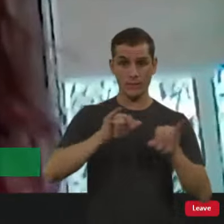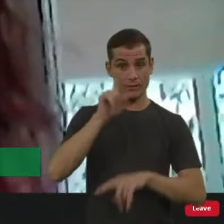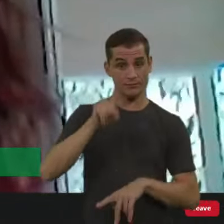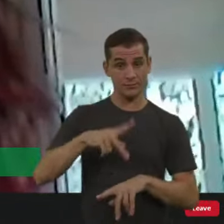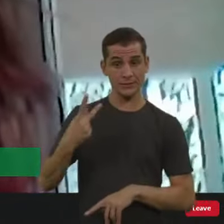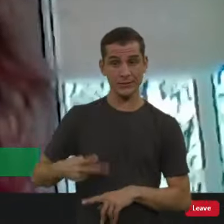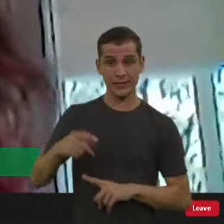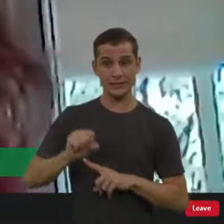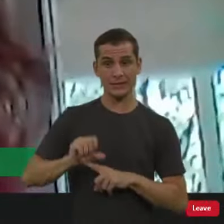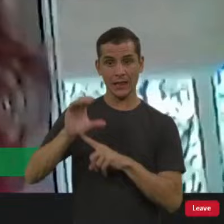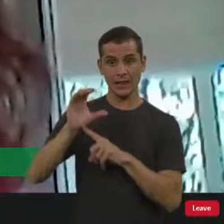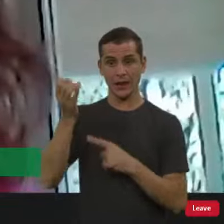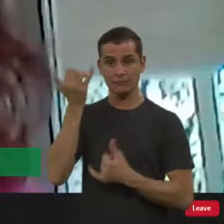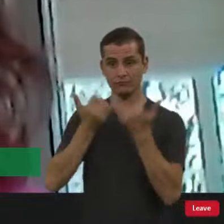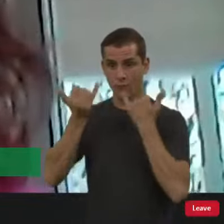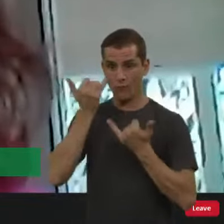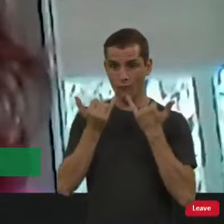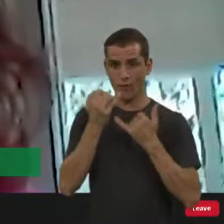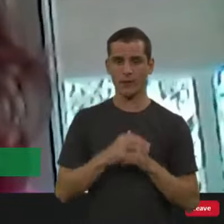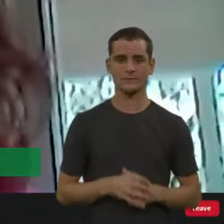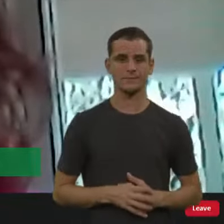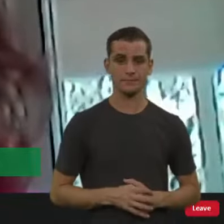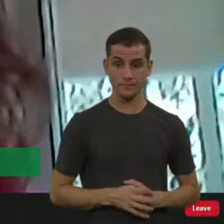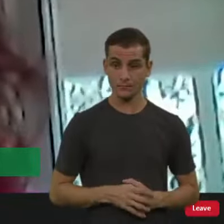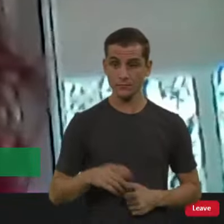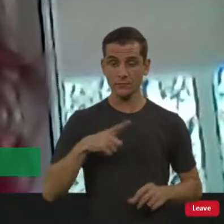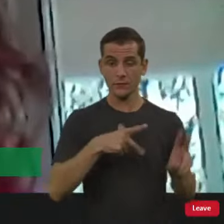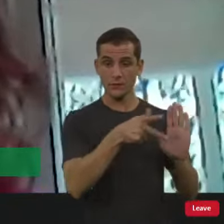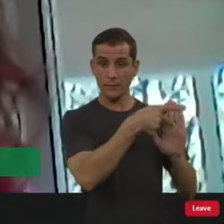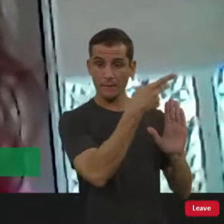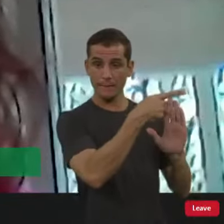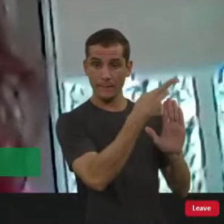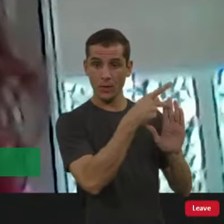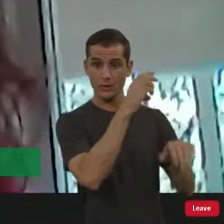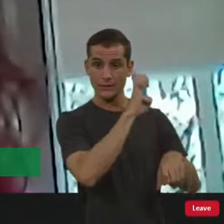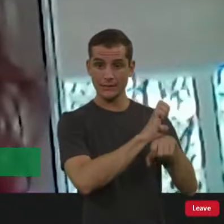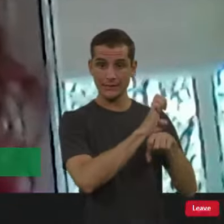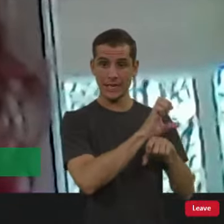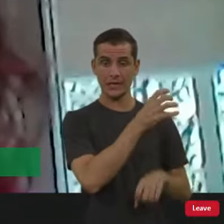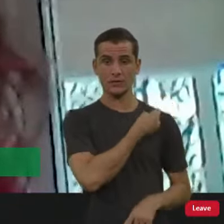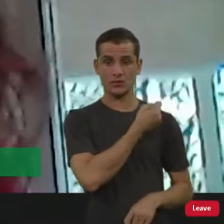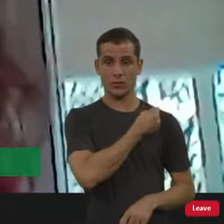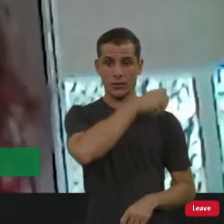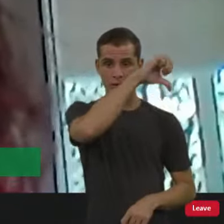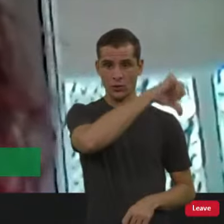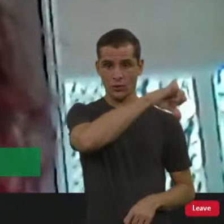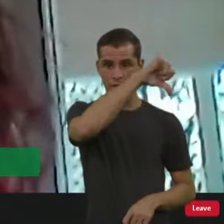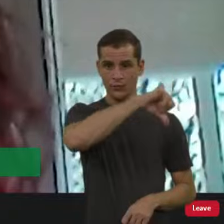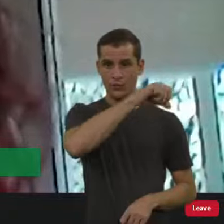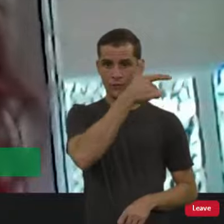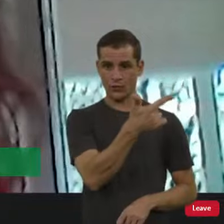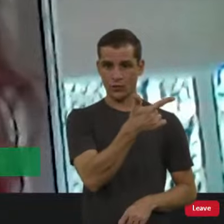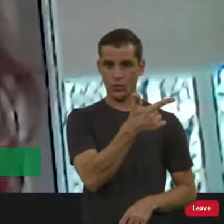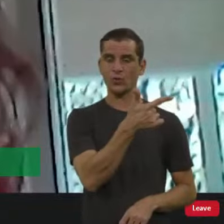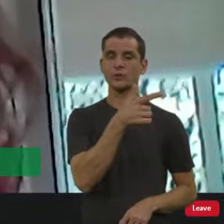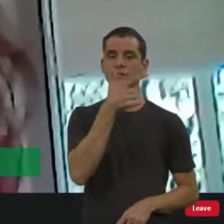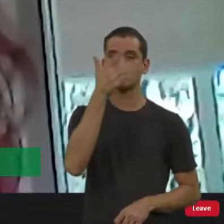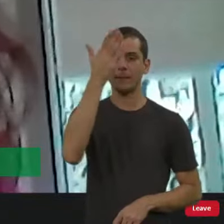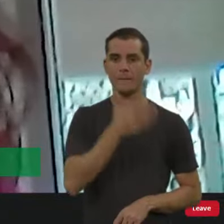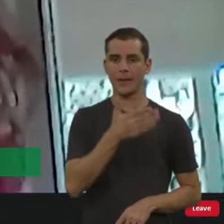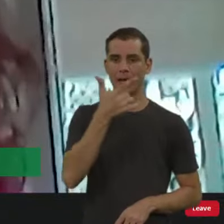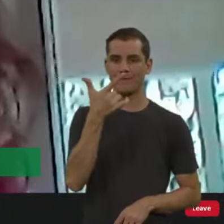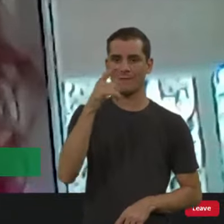Catarina, né? A Portaria Estadual número 992, de 20 de setembro de